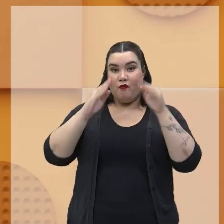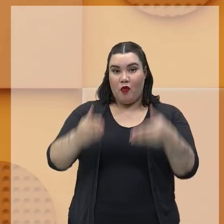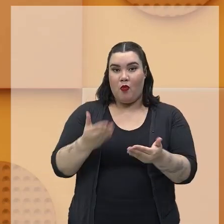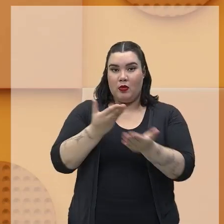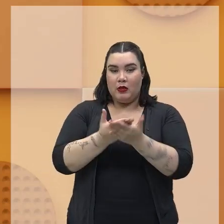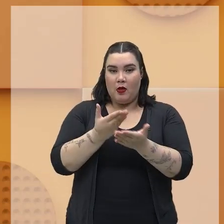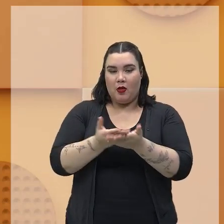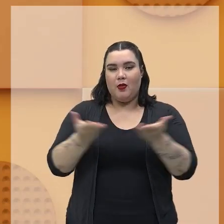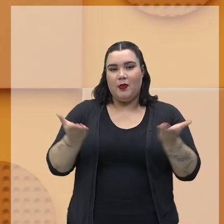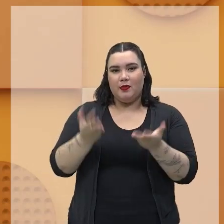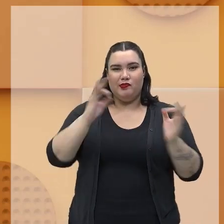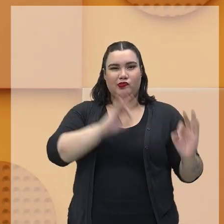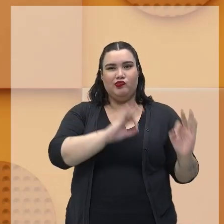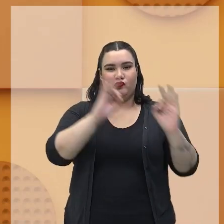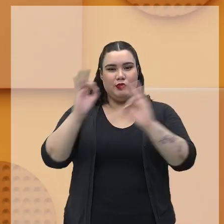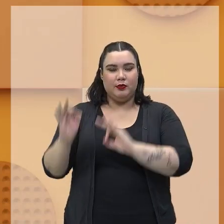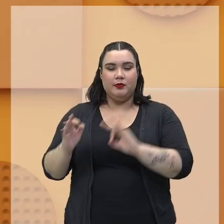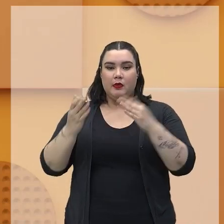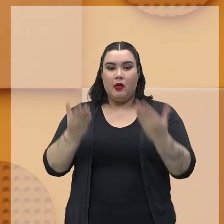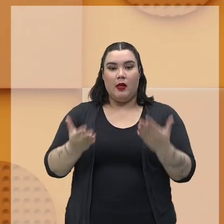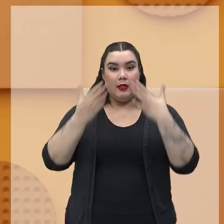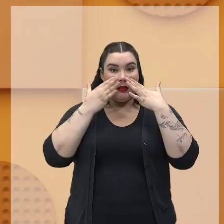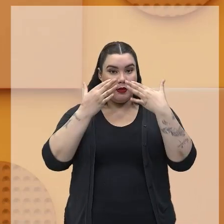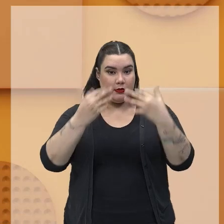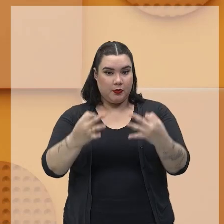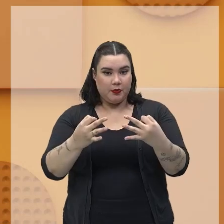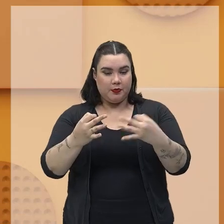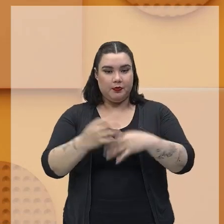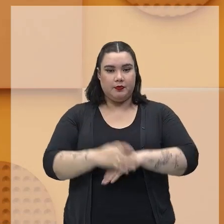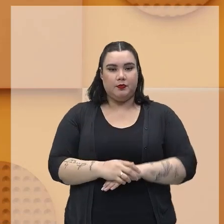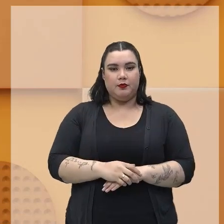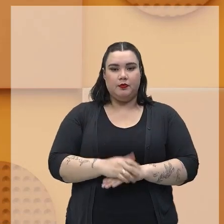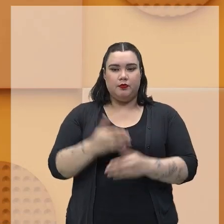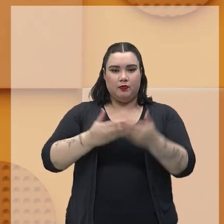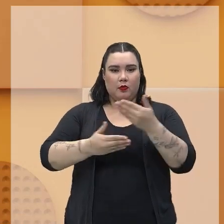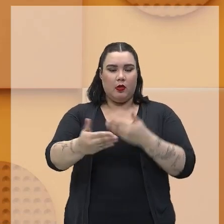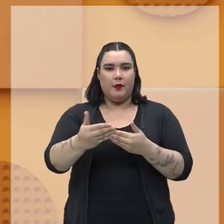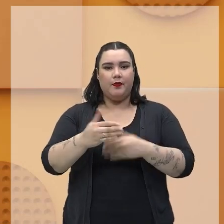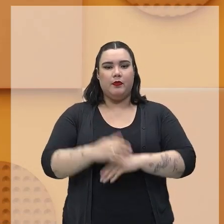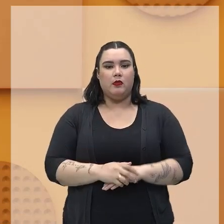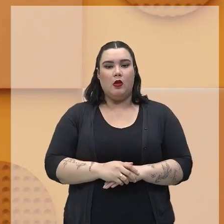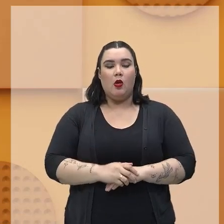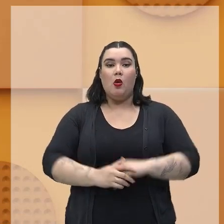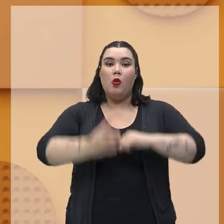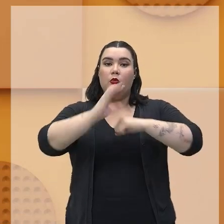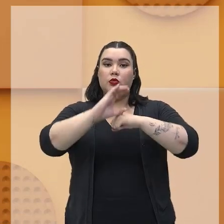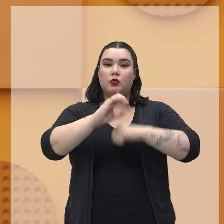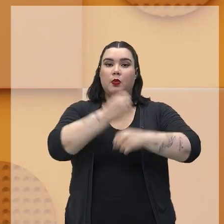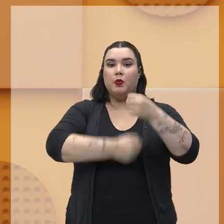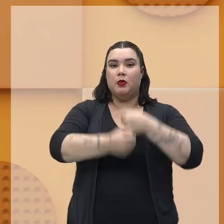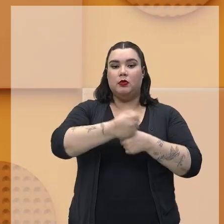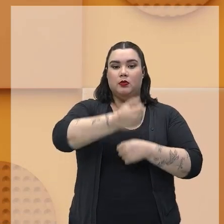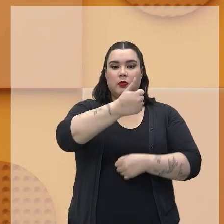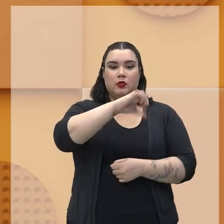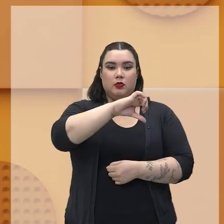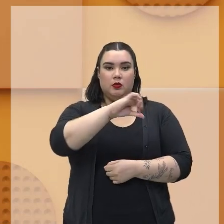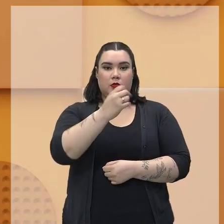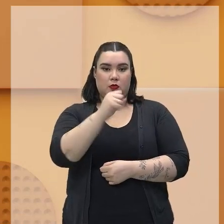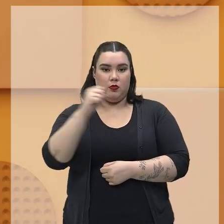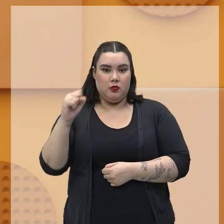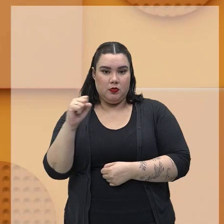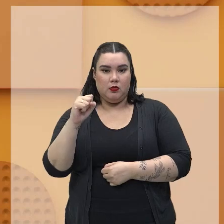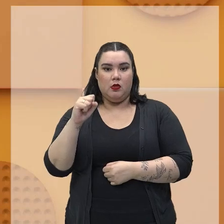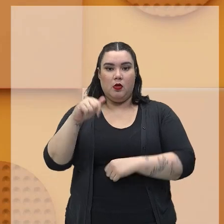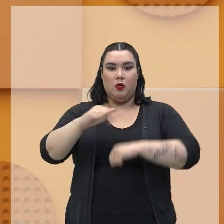viajar na aula de hoje, então presta atenção. Vamos lá, gente. Constituição de 1988. Ela é uma Constituição